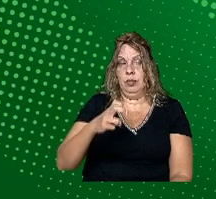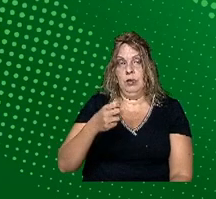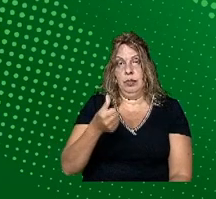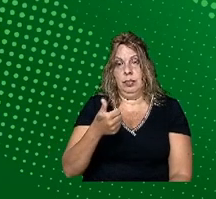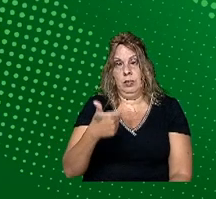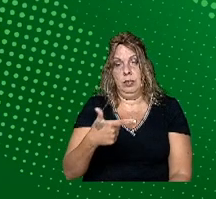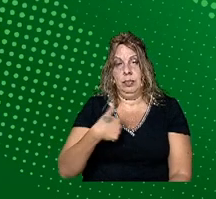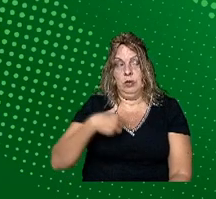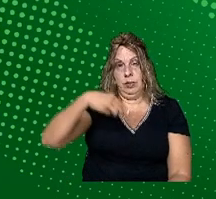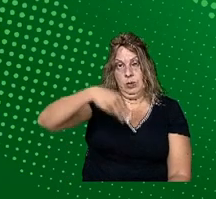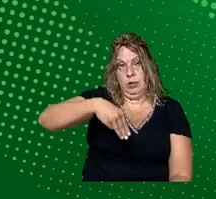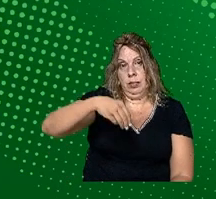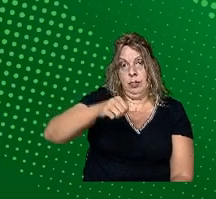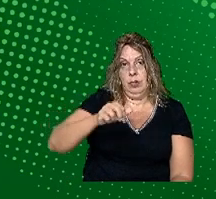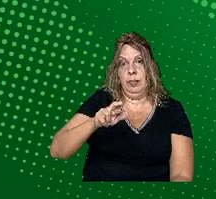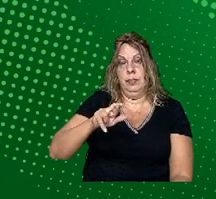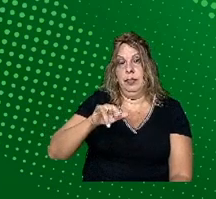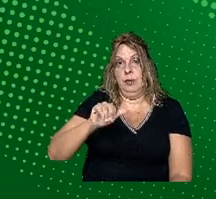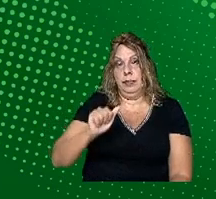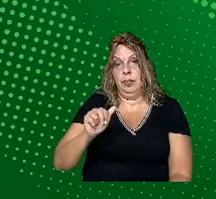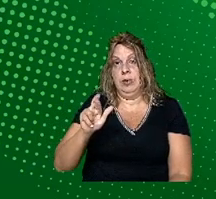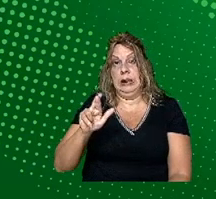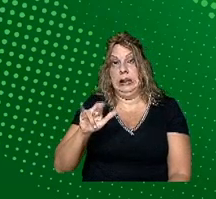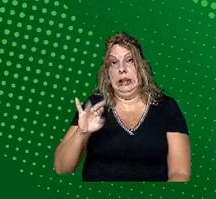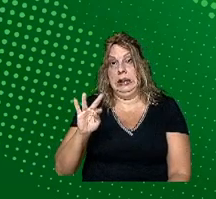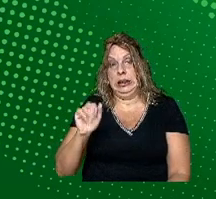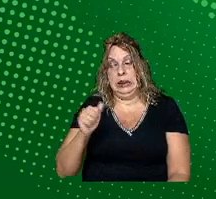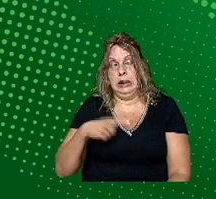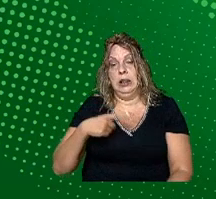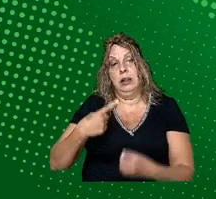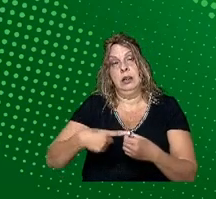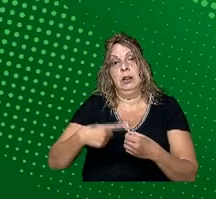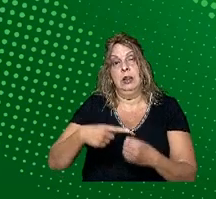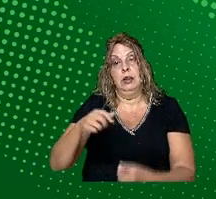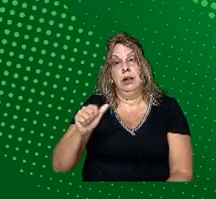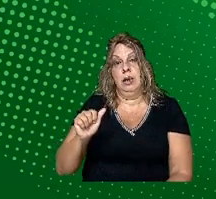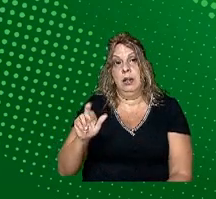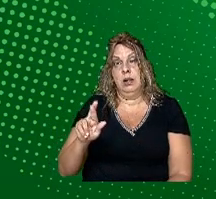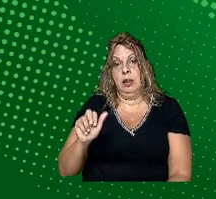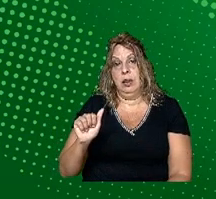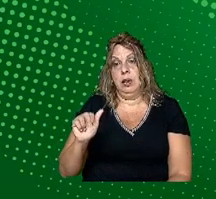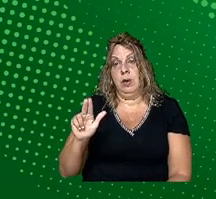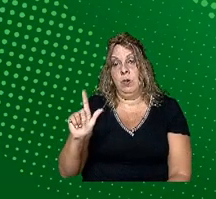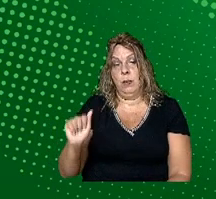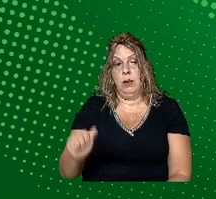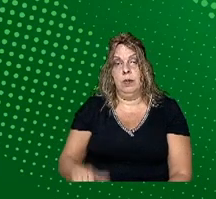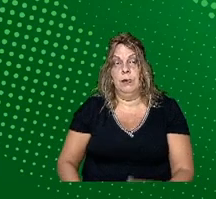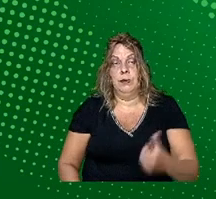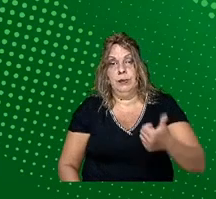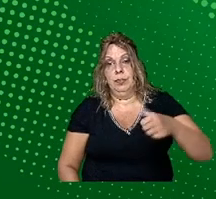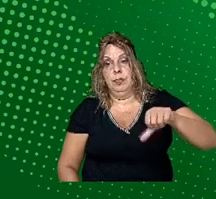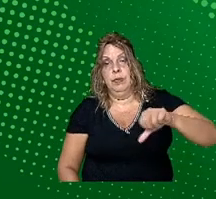39562, Maria Rita Santos, de Arauá, adquiriu com a Marli Regional Estância.